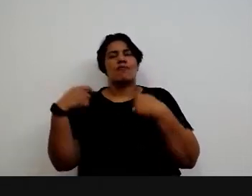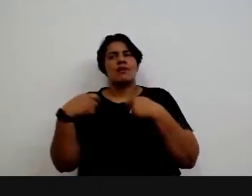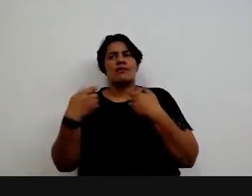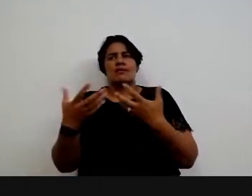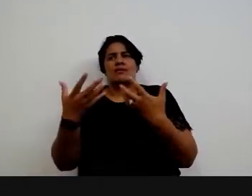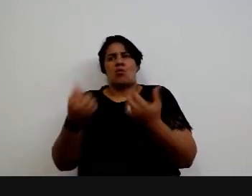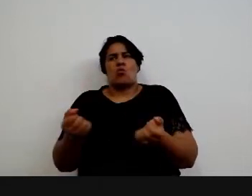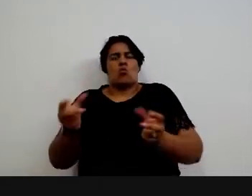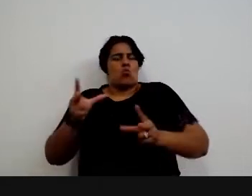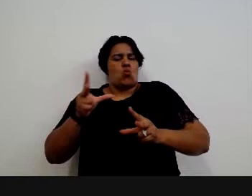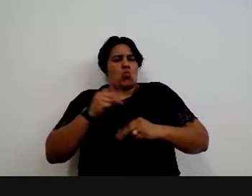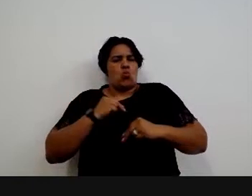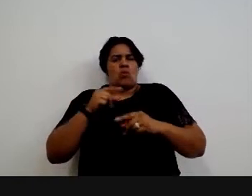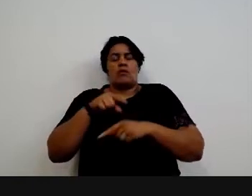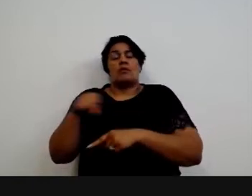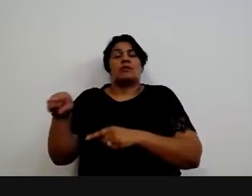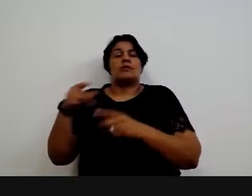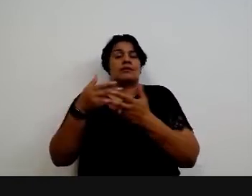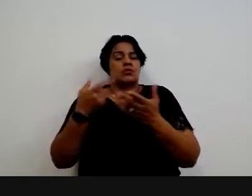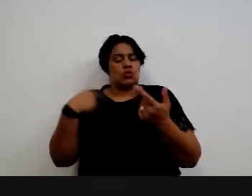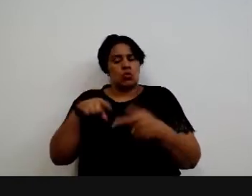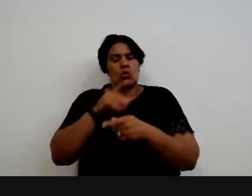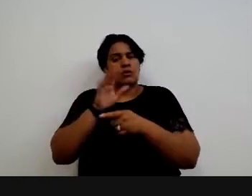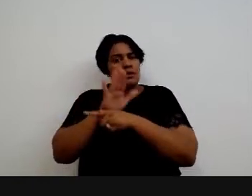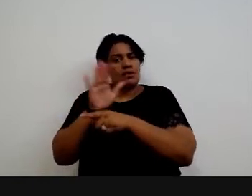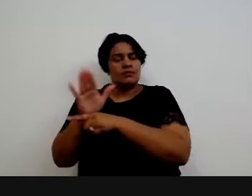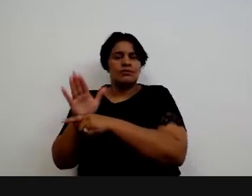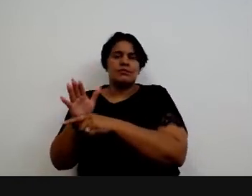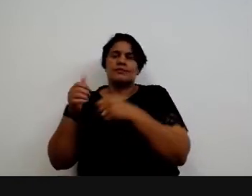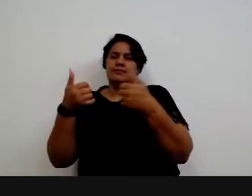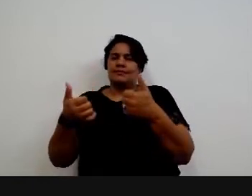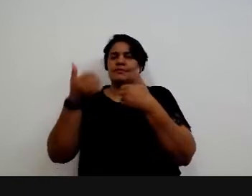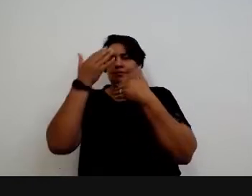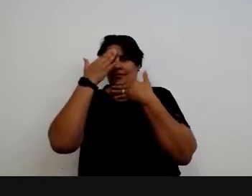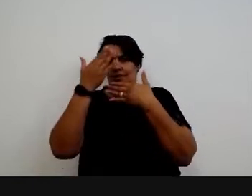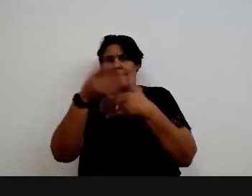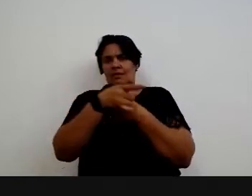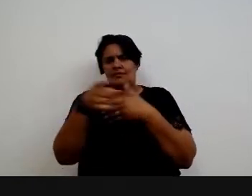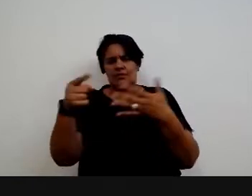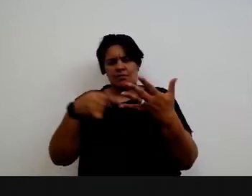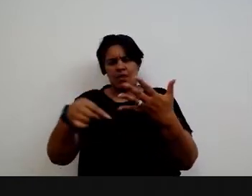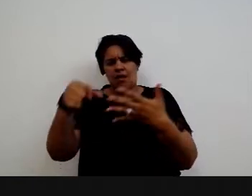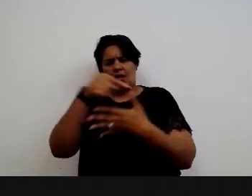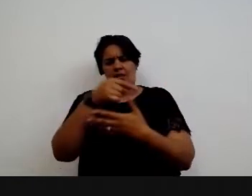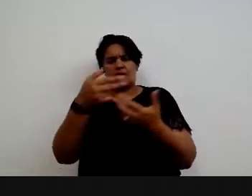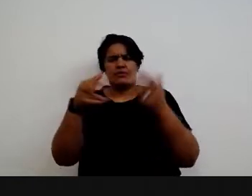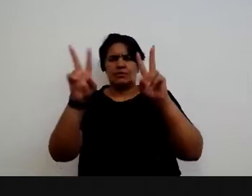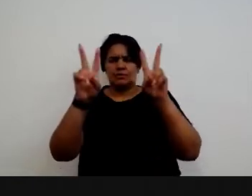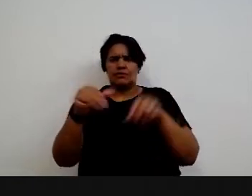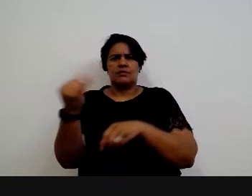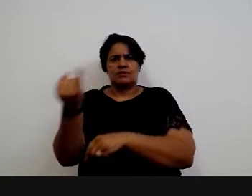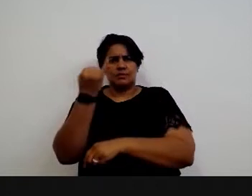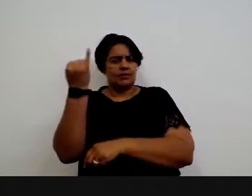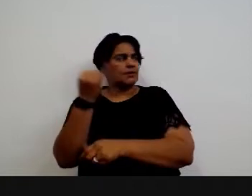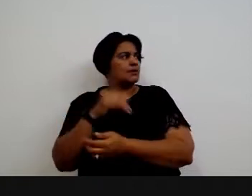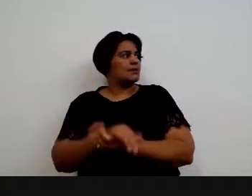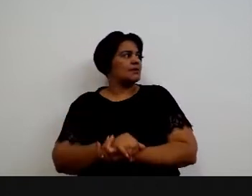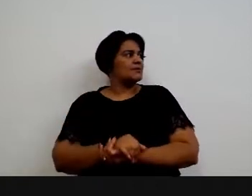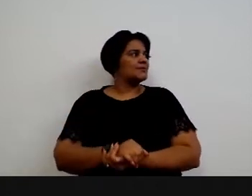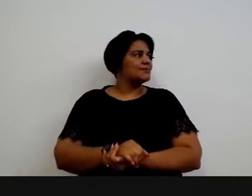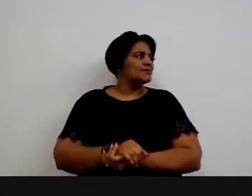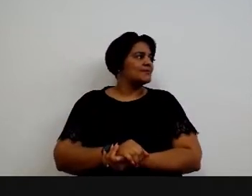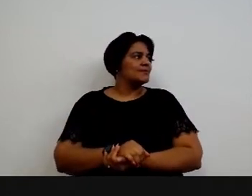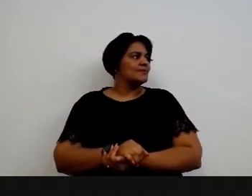mudança e a gente precisar dar passagem para isso, né? Obrigada por você trazer essas coisas importantes, tá? E